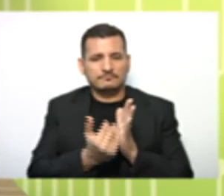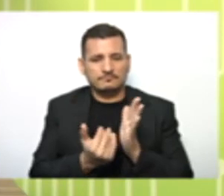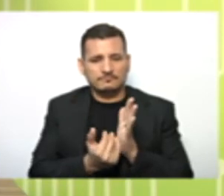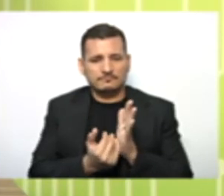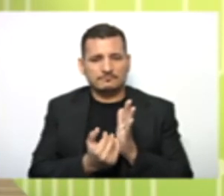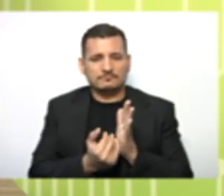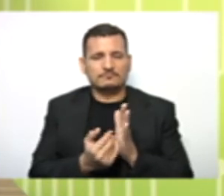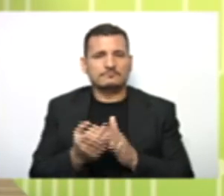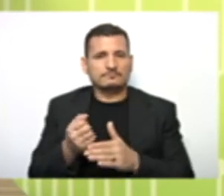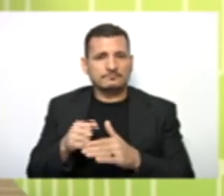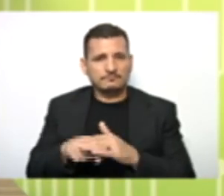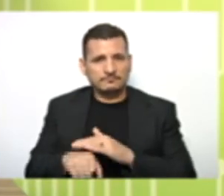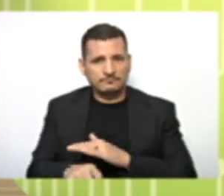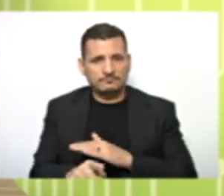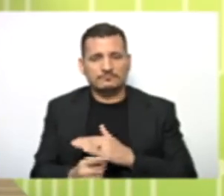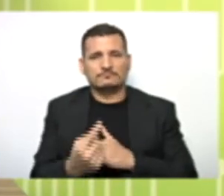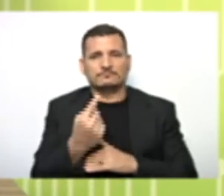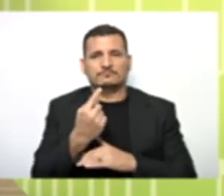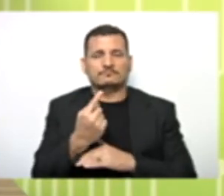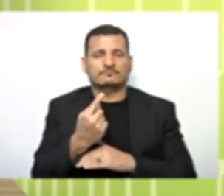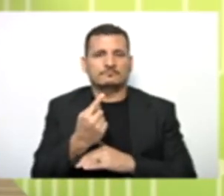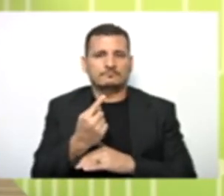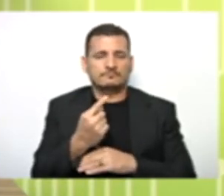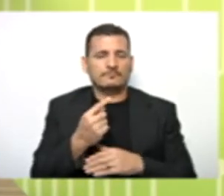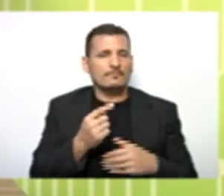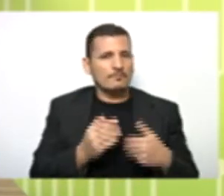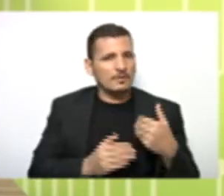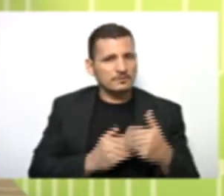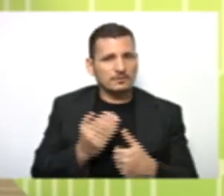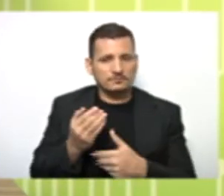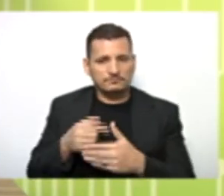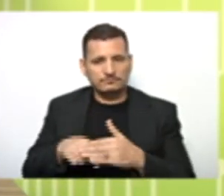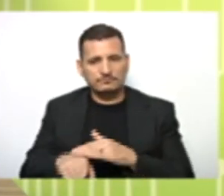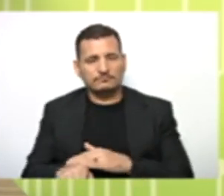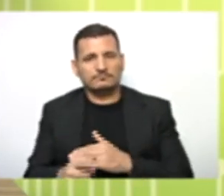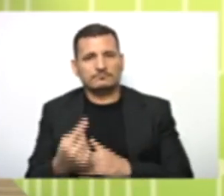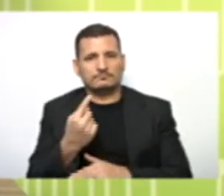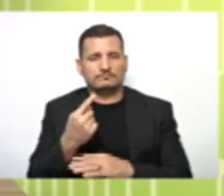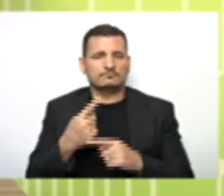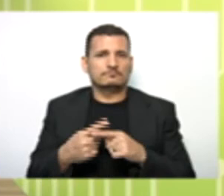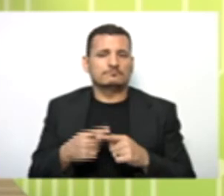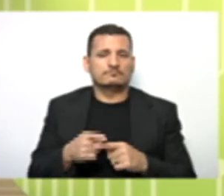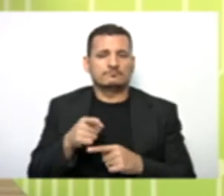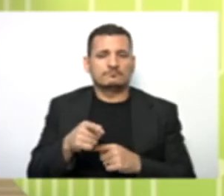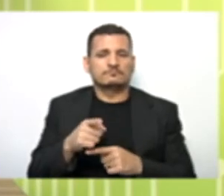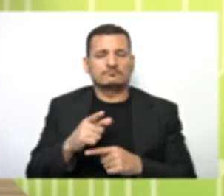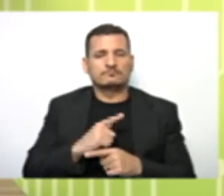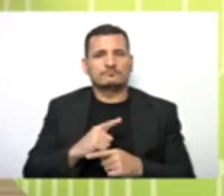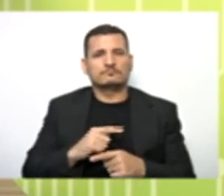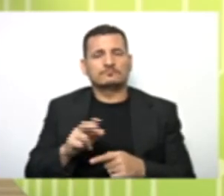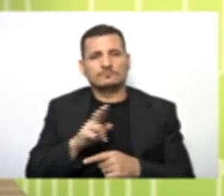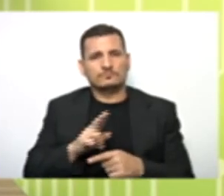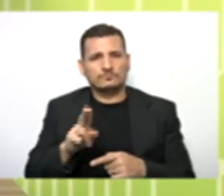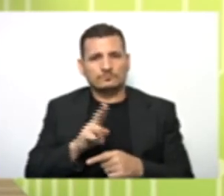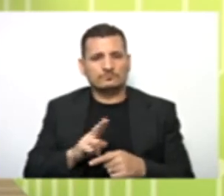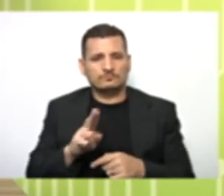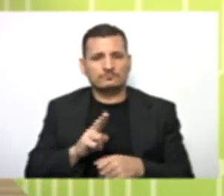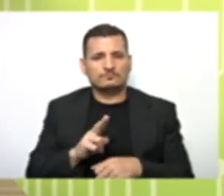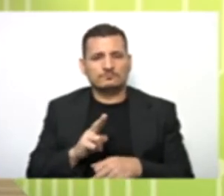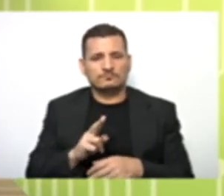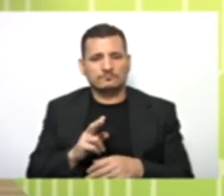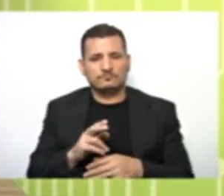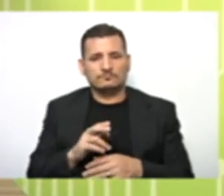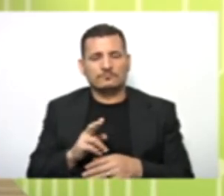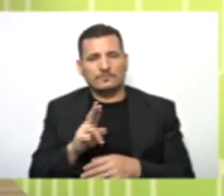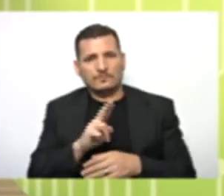de entrada e saída, de um processo de entrada e saída. Porque ele fica fazendo mais uso,